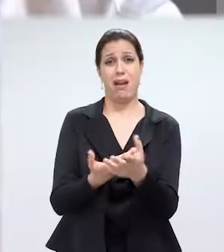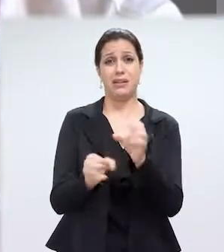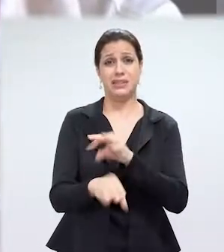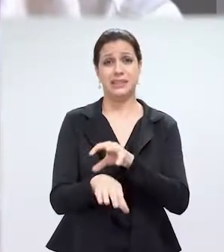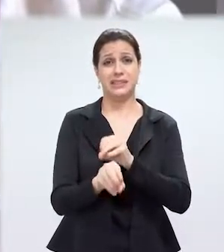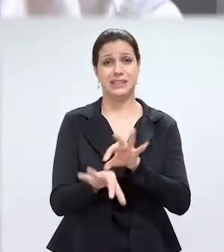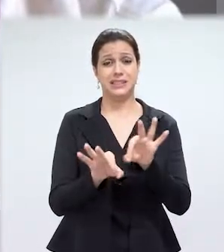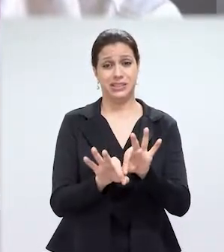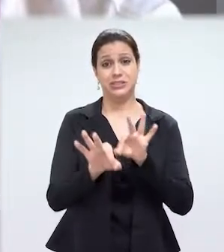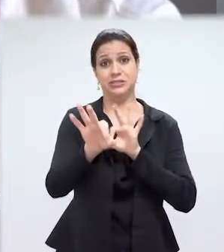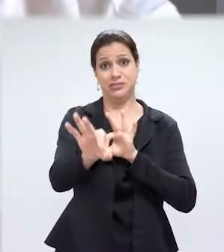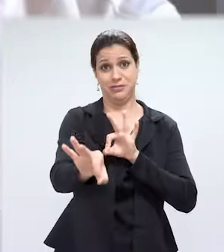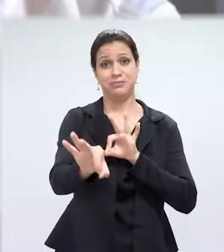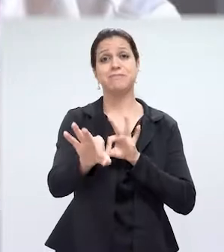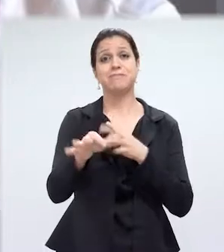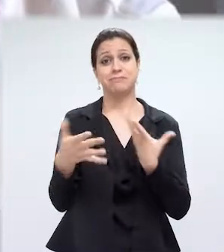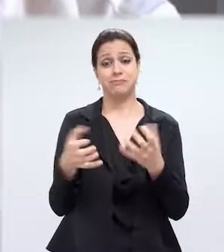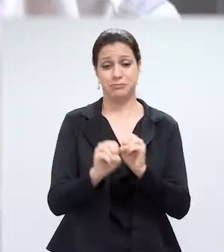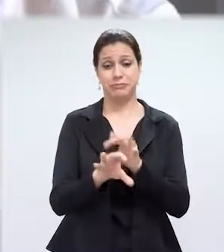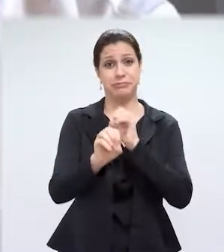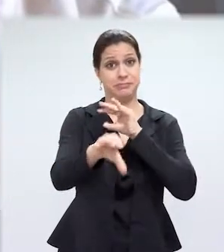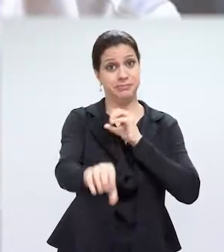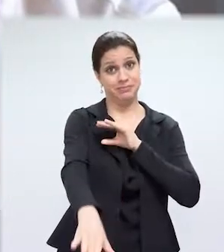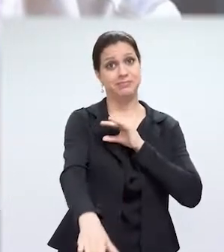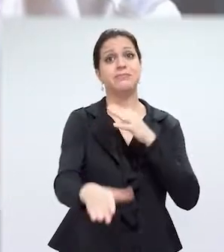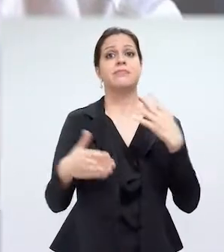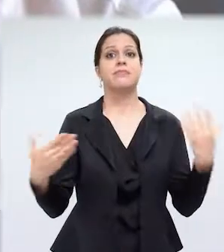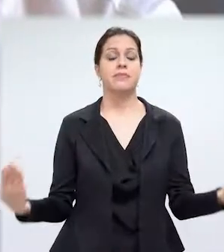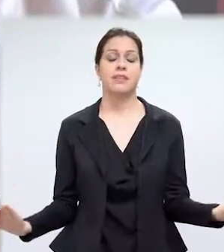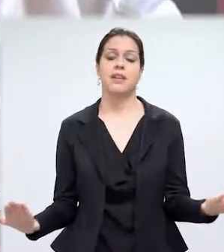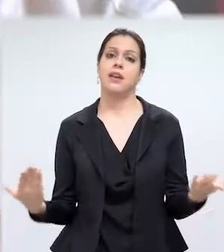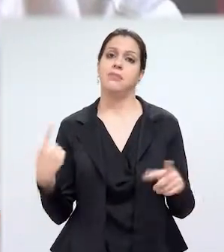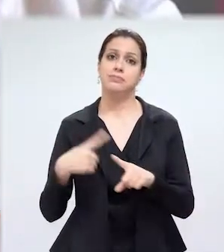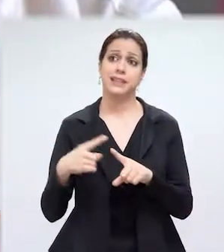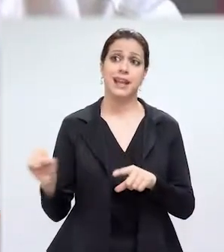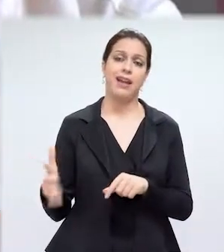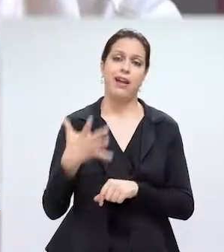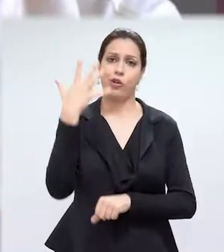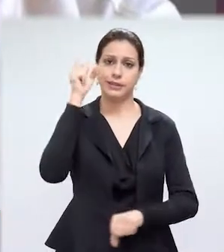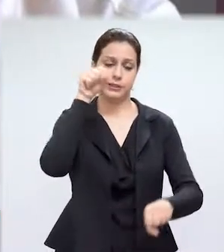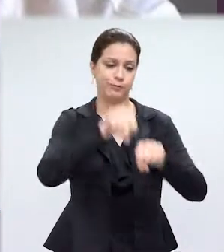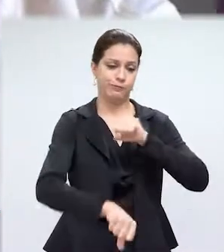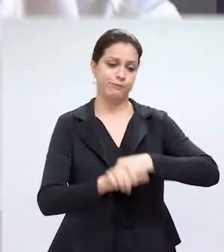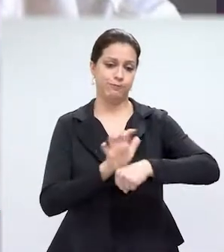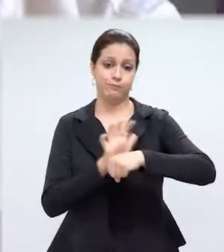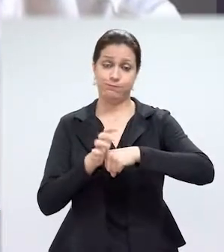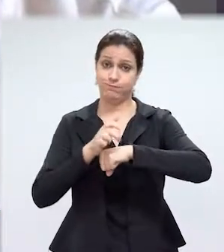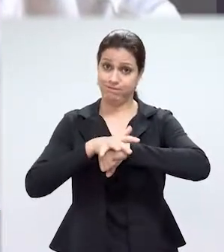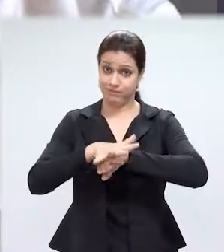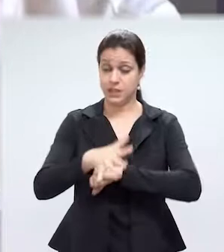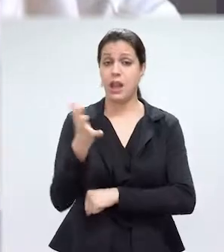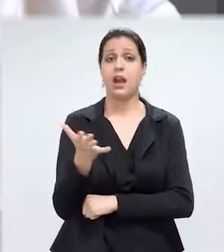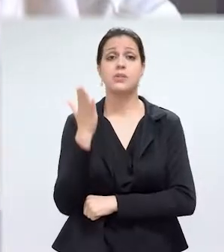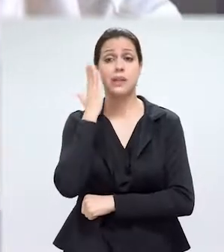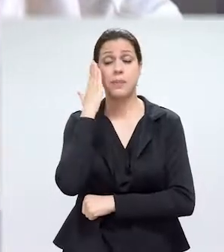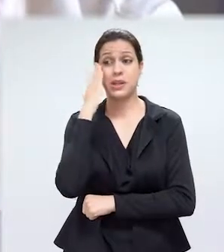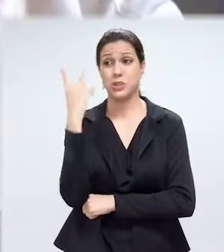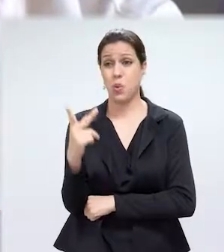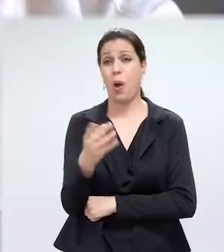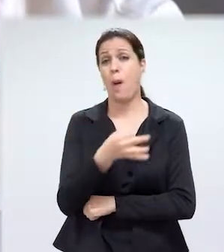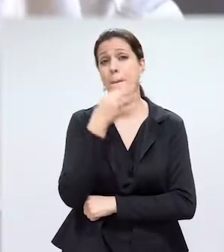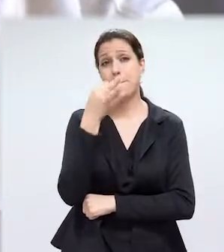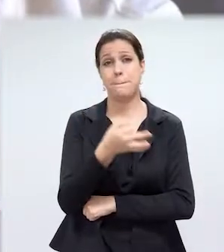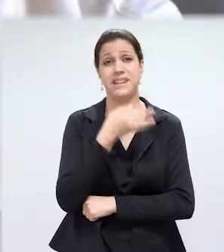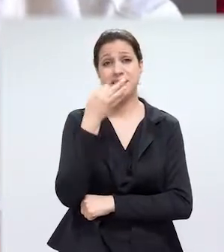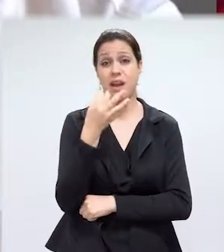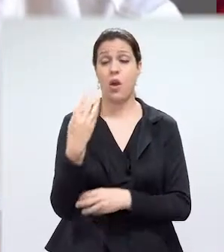pela virtualização do ensino, tendo em vista, né, todos os percalços ocasionados pelo coronavírus. Eu queria